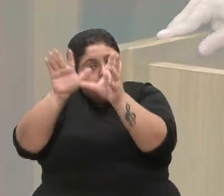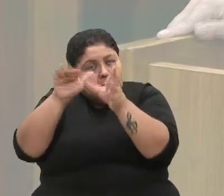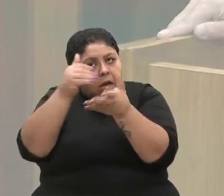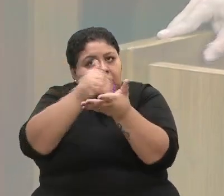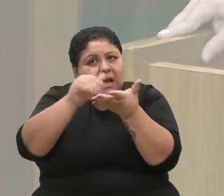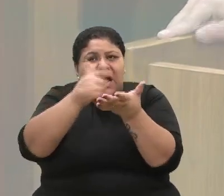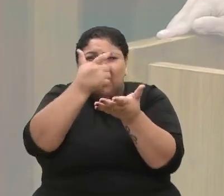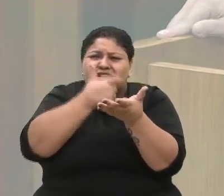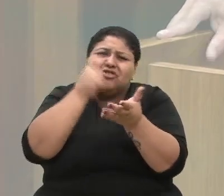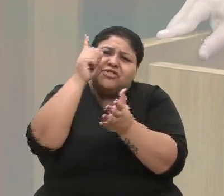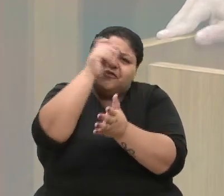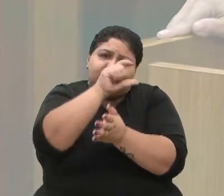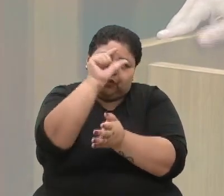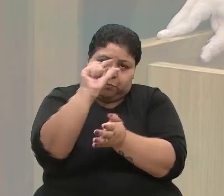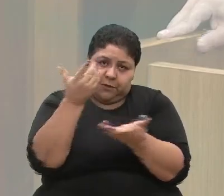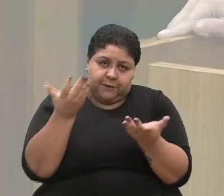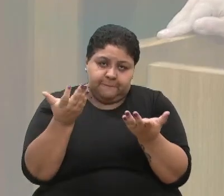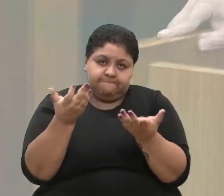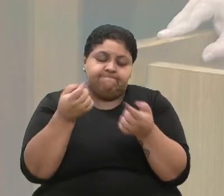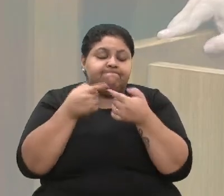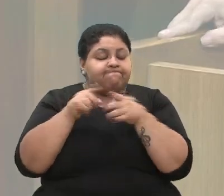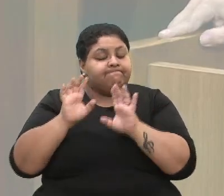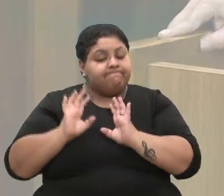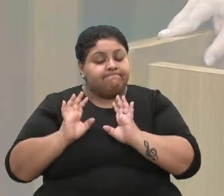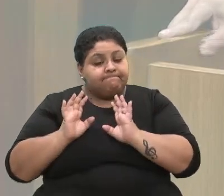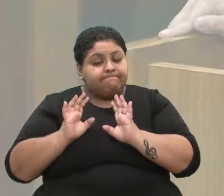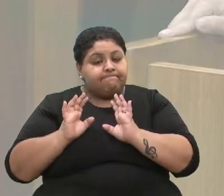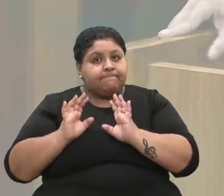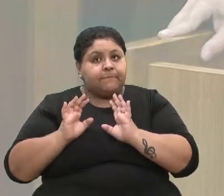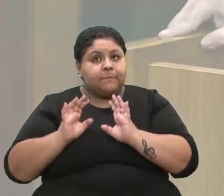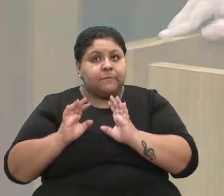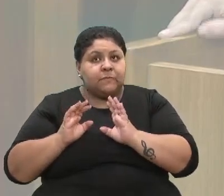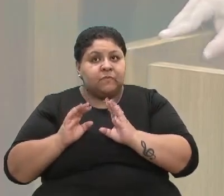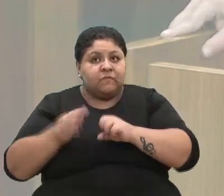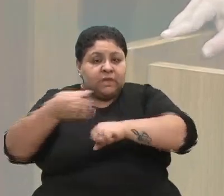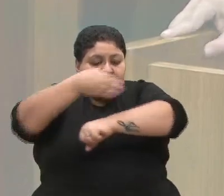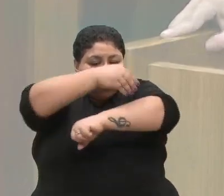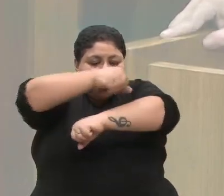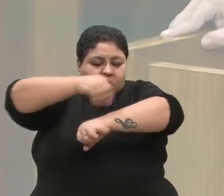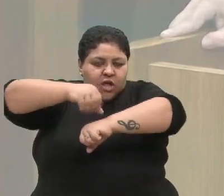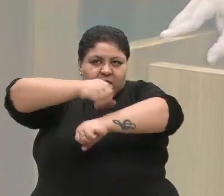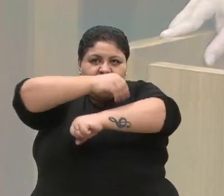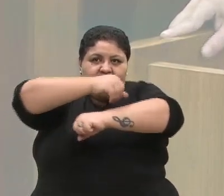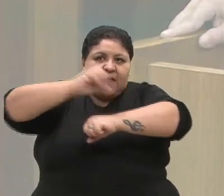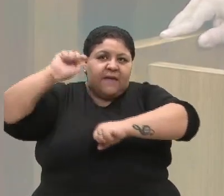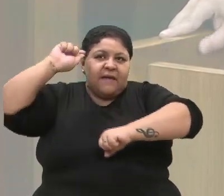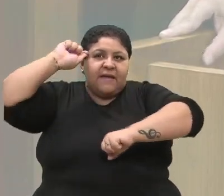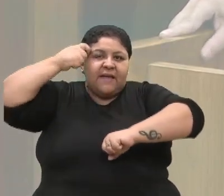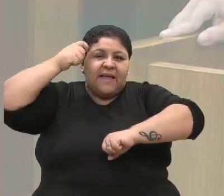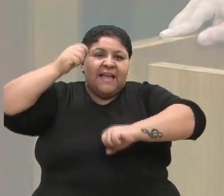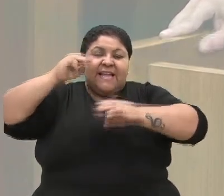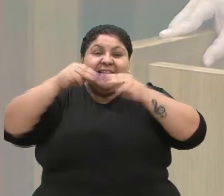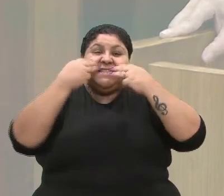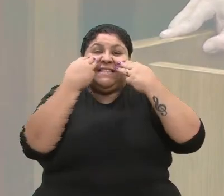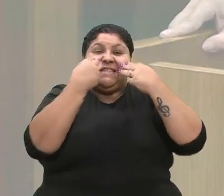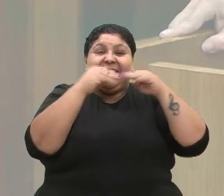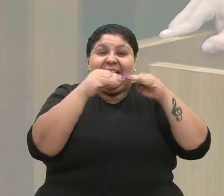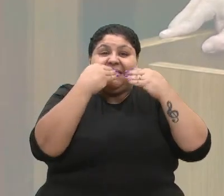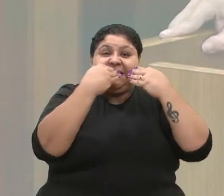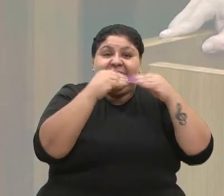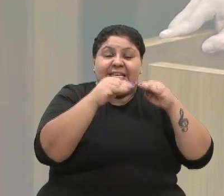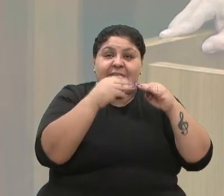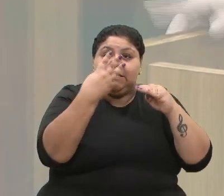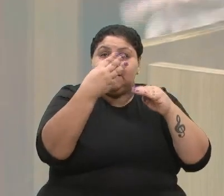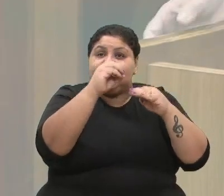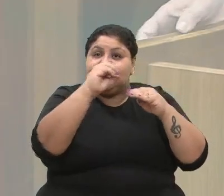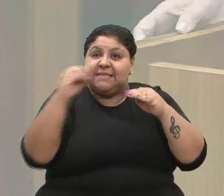um pouco difícil. Mas, enfim, era um fresado, né? Eram 300 caminhões de fresado. Então, o